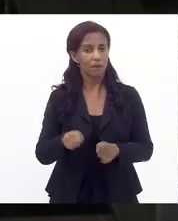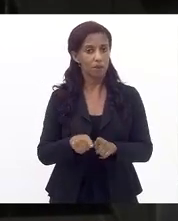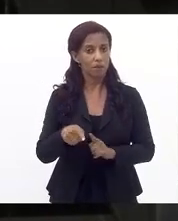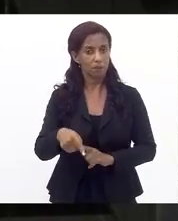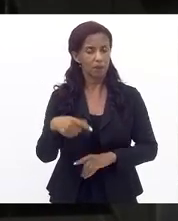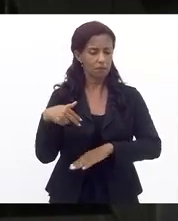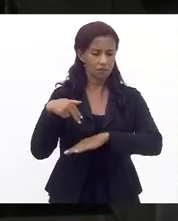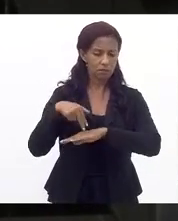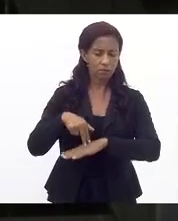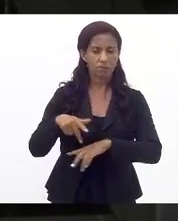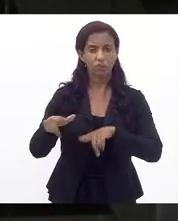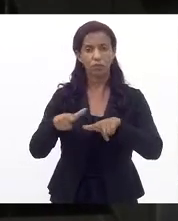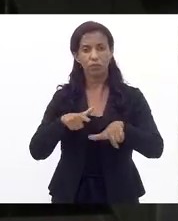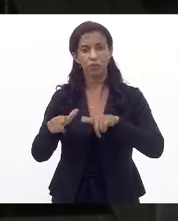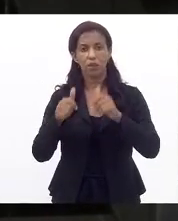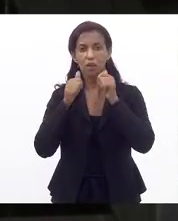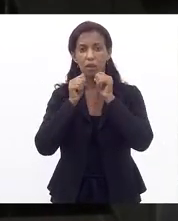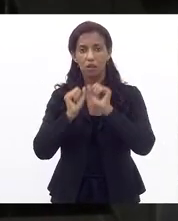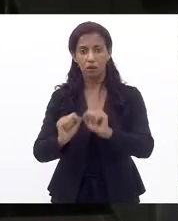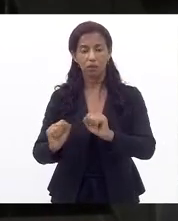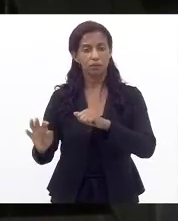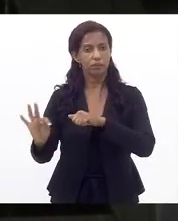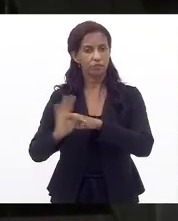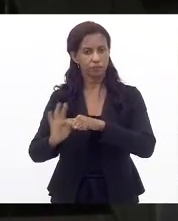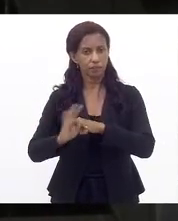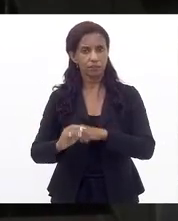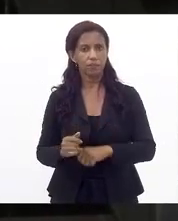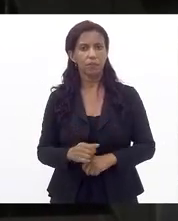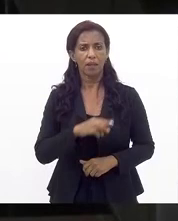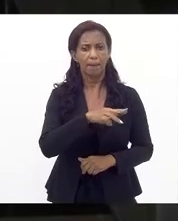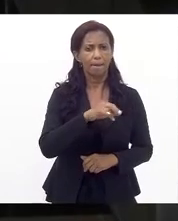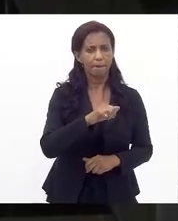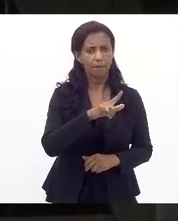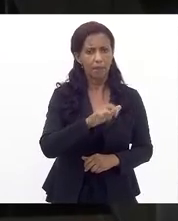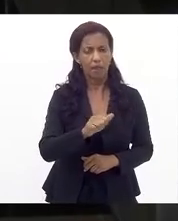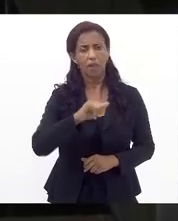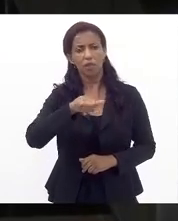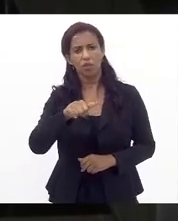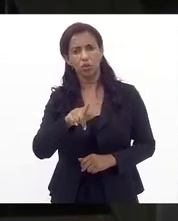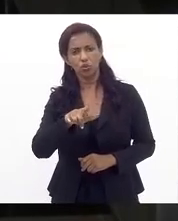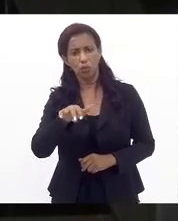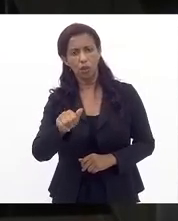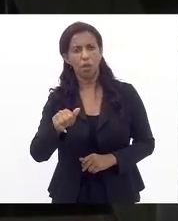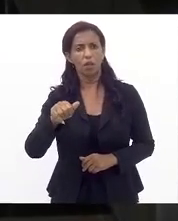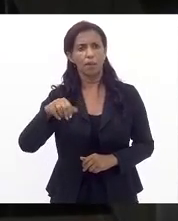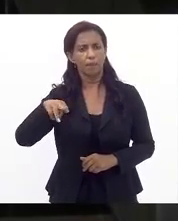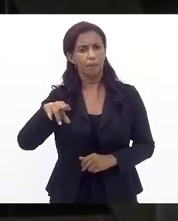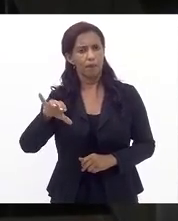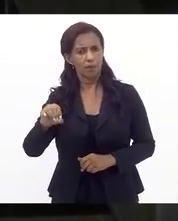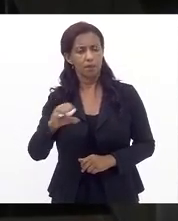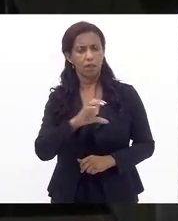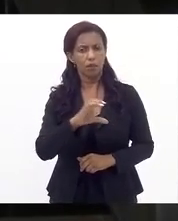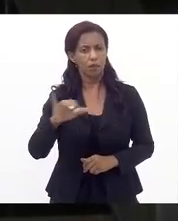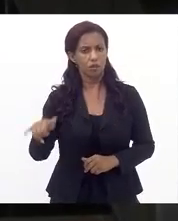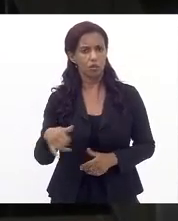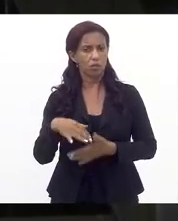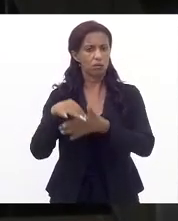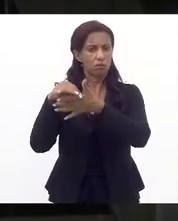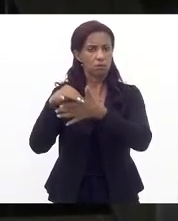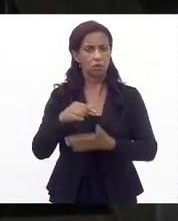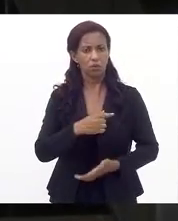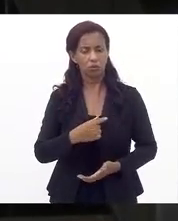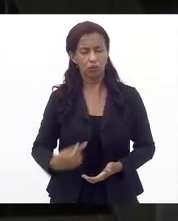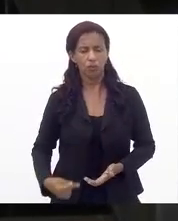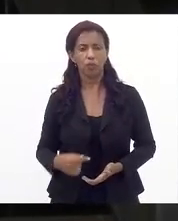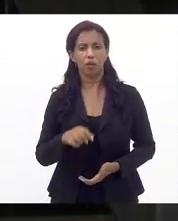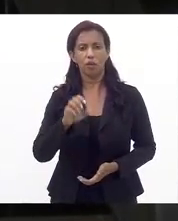desse desse púlpito o trabalho das assessorias técnicas né da Milena da Juliana do Marcelo na ccj e na liderança do Governo